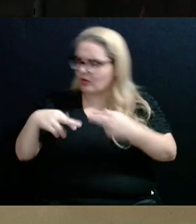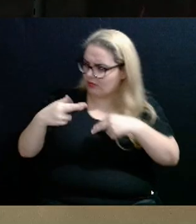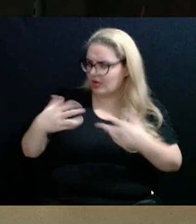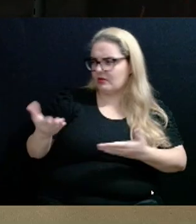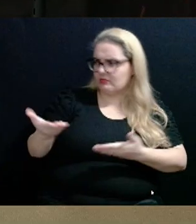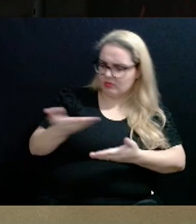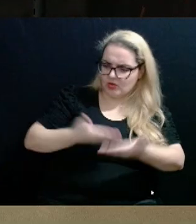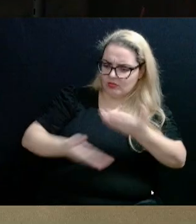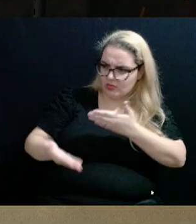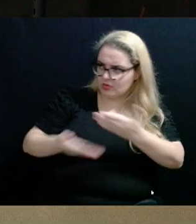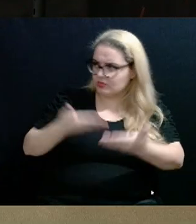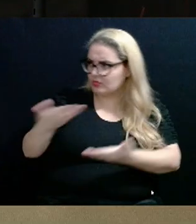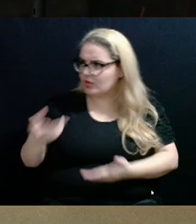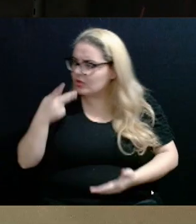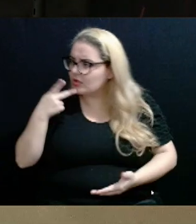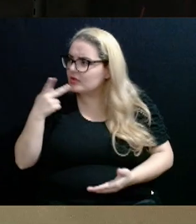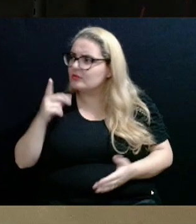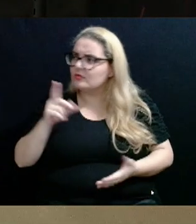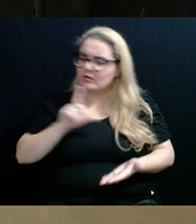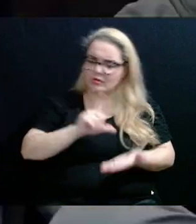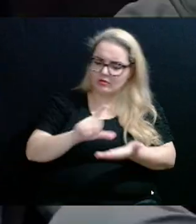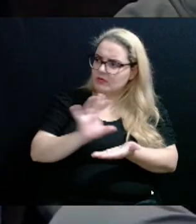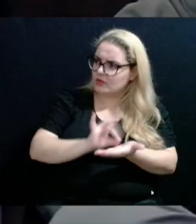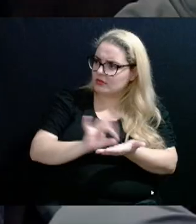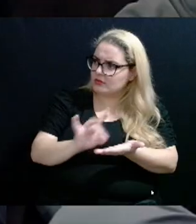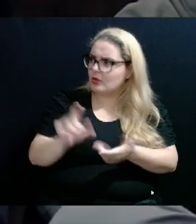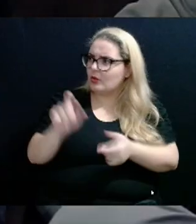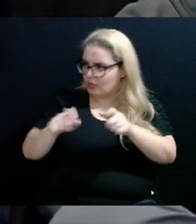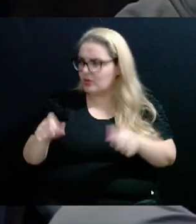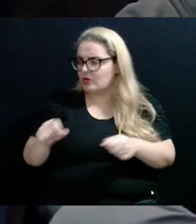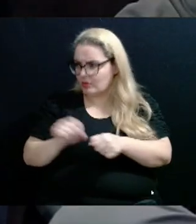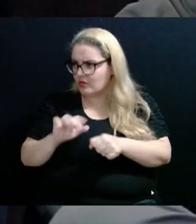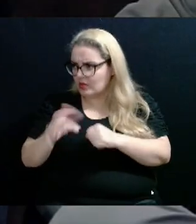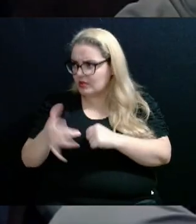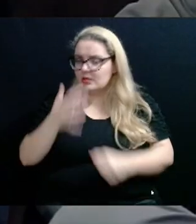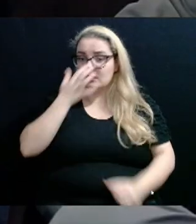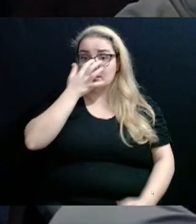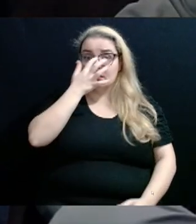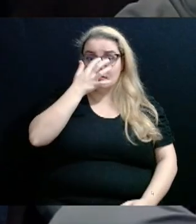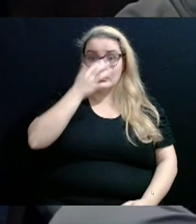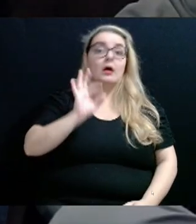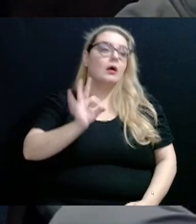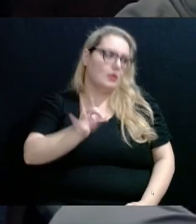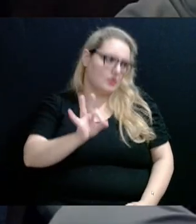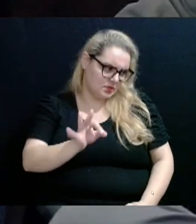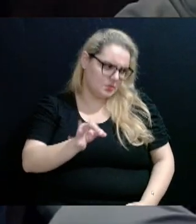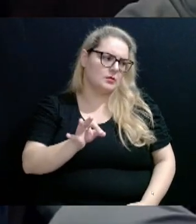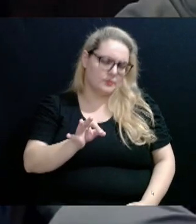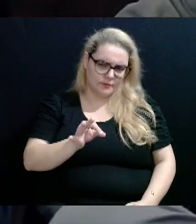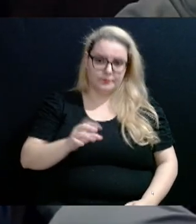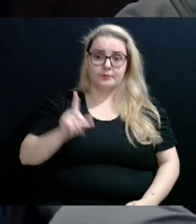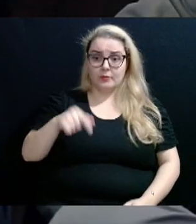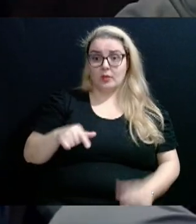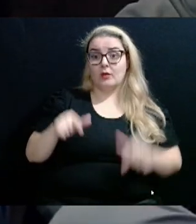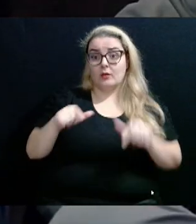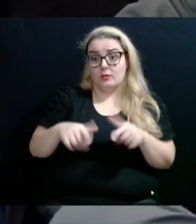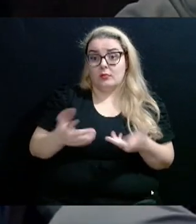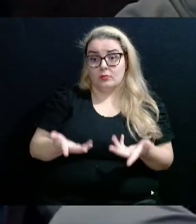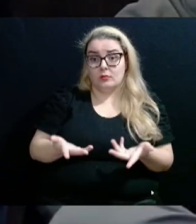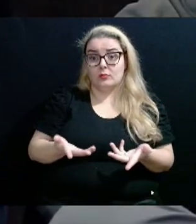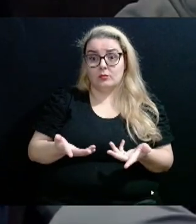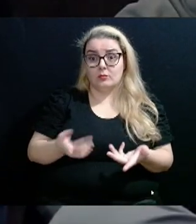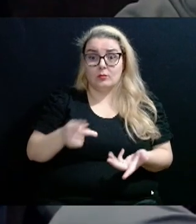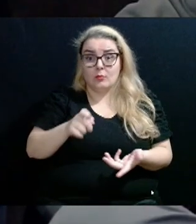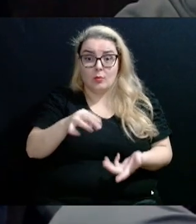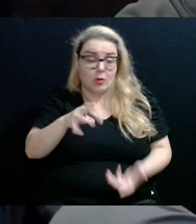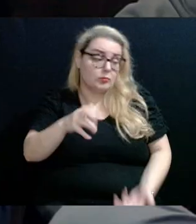figurinhas? O pessoal faz isso nas redes? Com certeza. É um ponto, né? Porque quanto mais as redes sociais